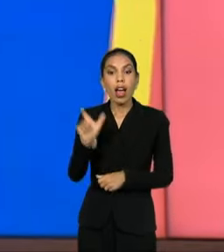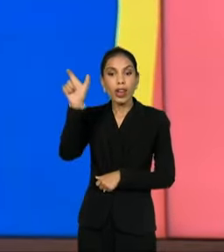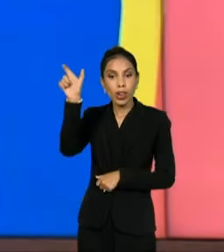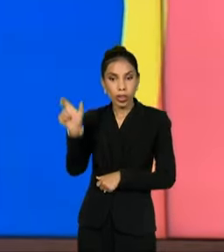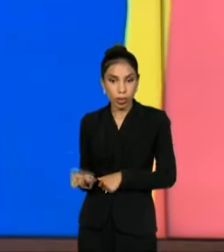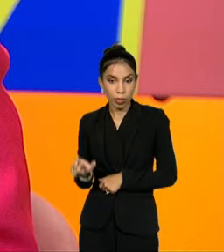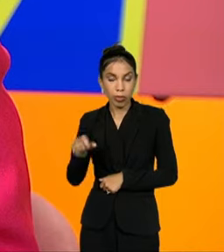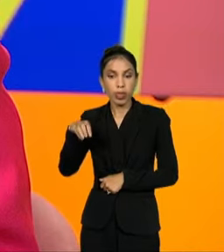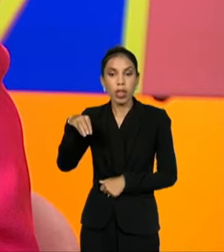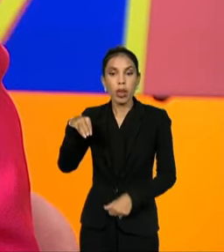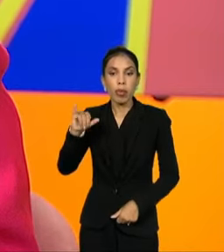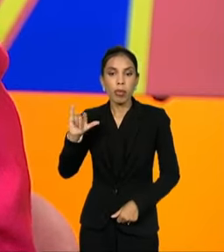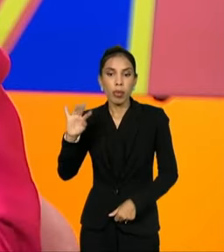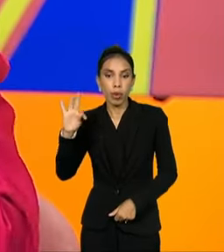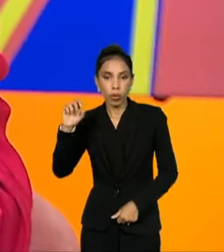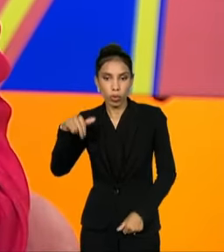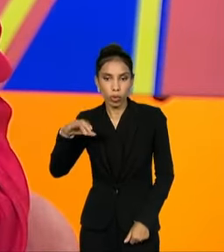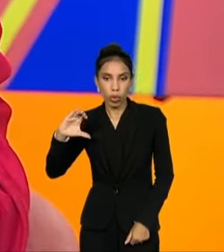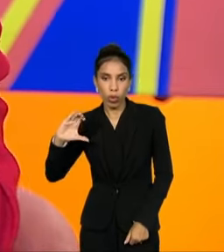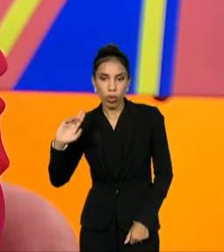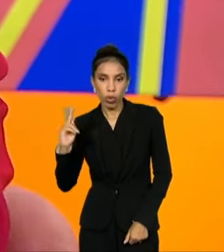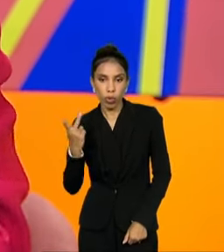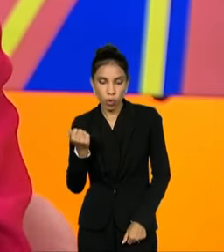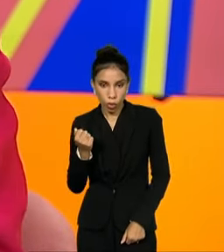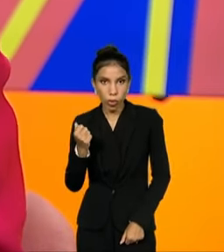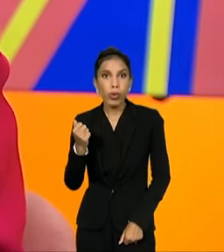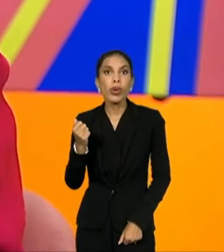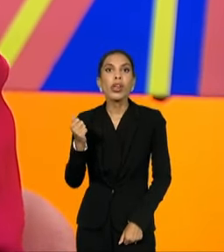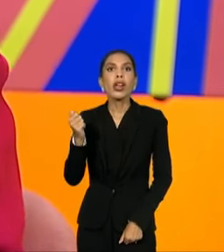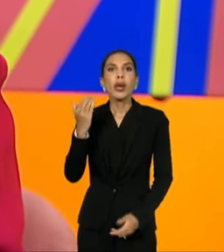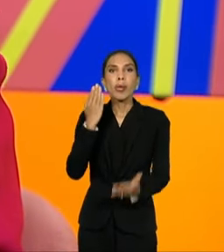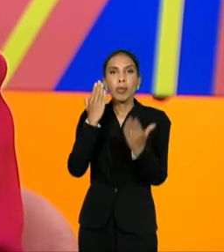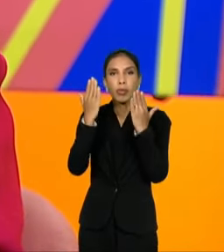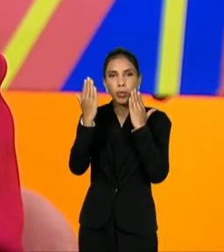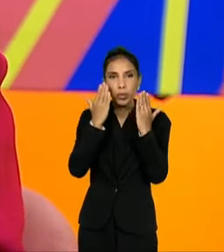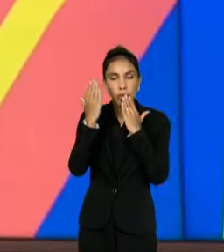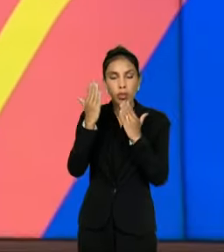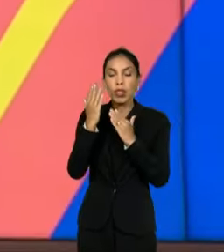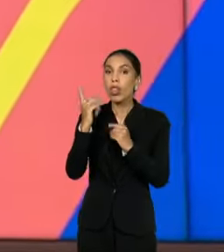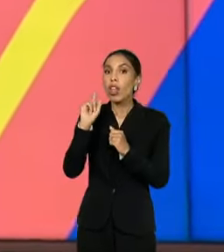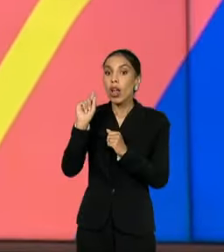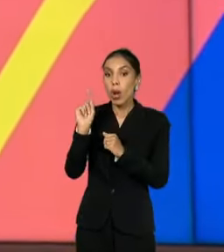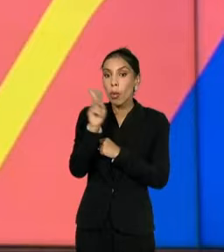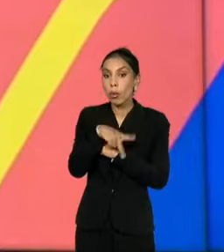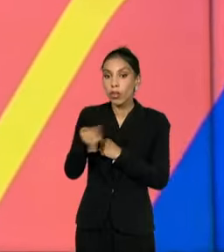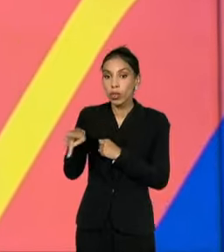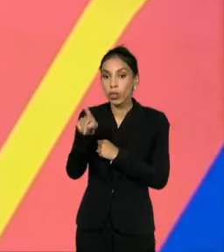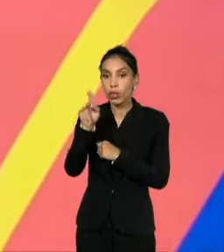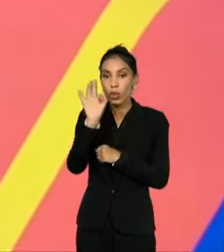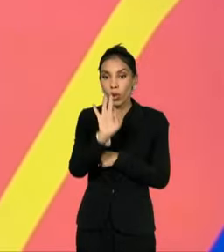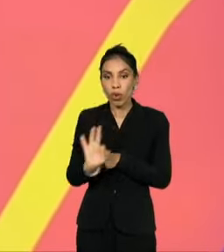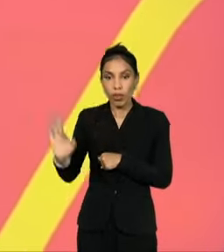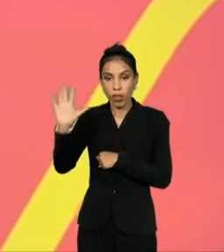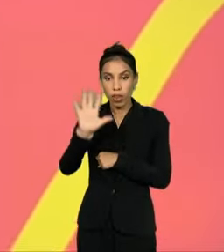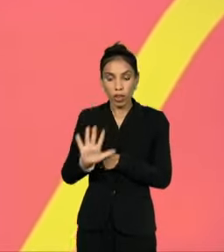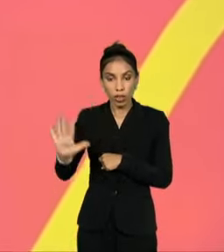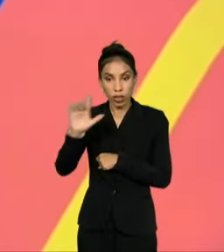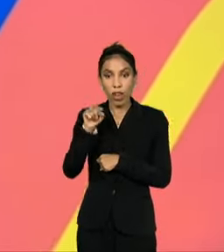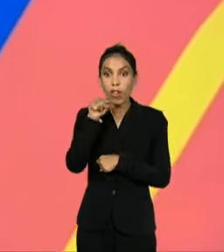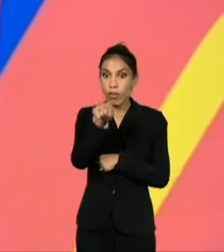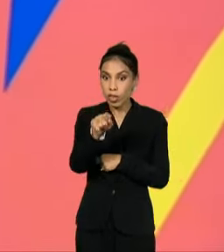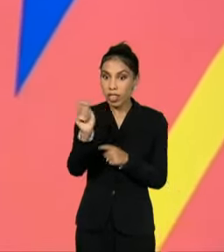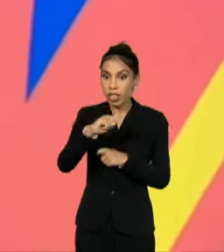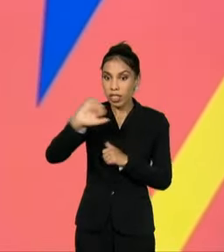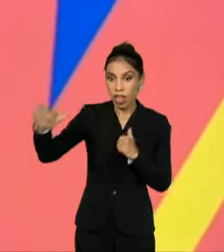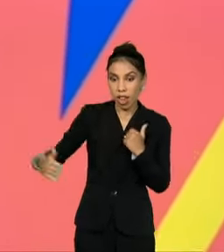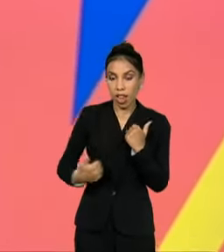debatedor Milton Cunha, psicólogo, professor universitário, maravilhoso. E você... Você pode participar do